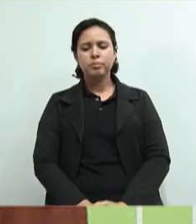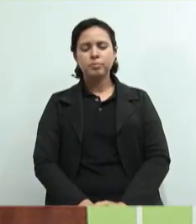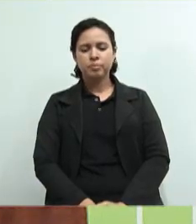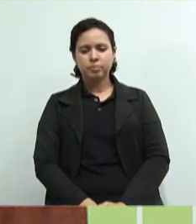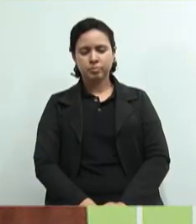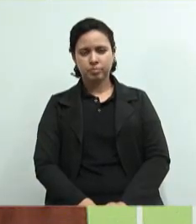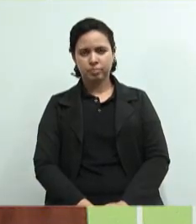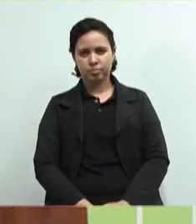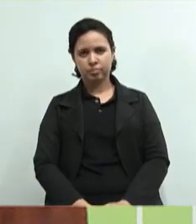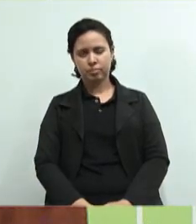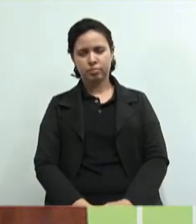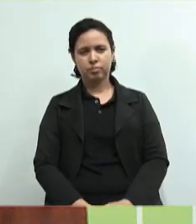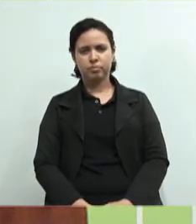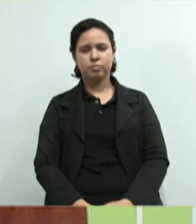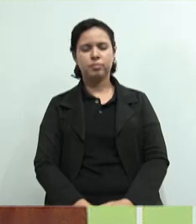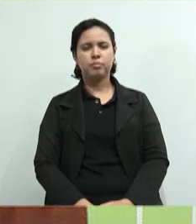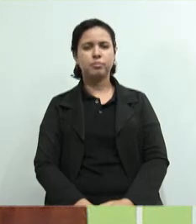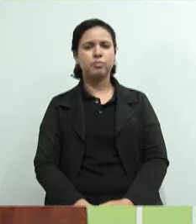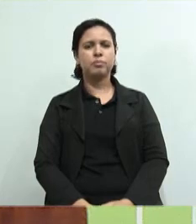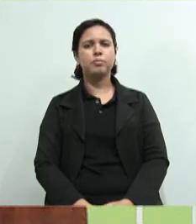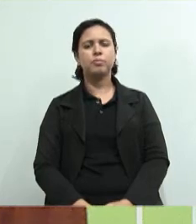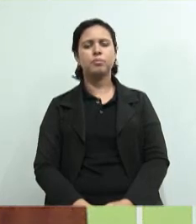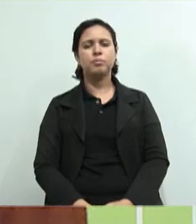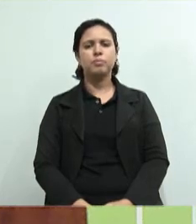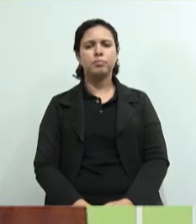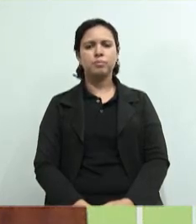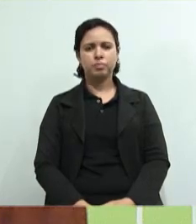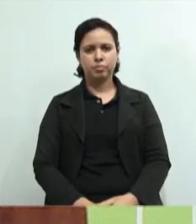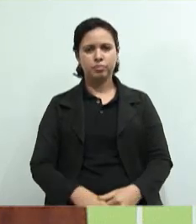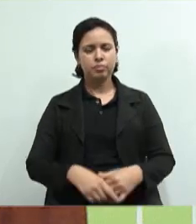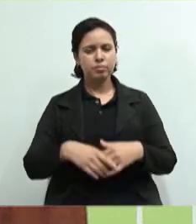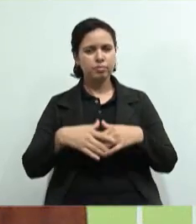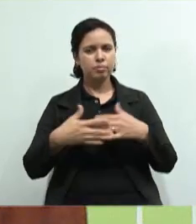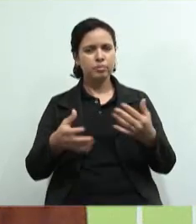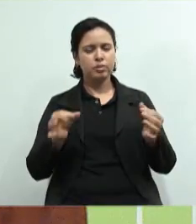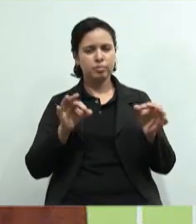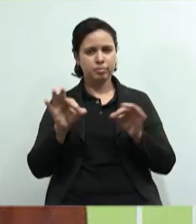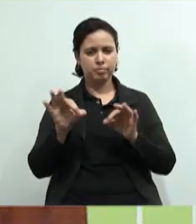Bem legal, né? A explicação. Então, planejar,